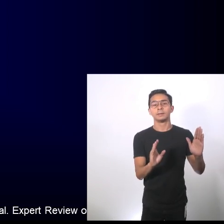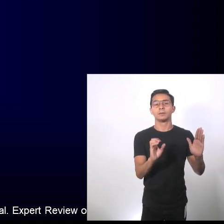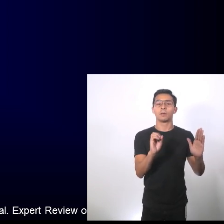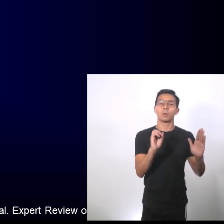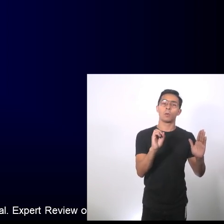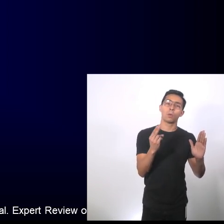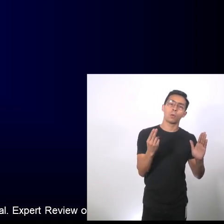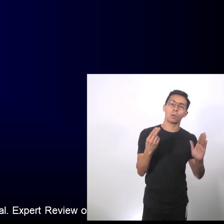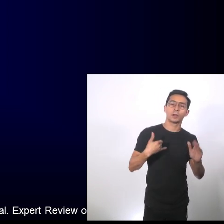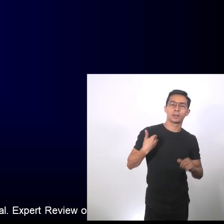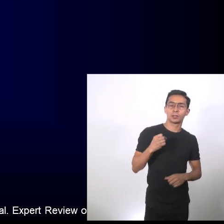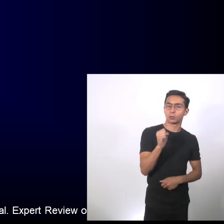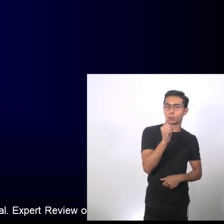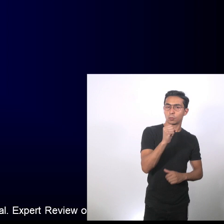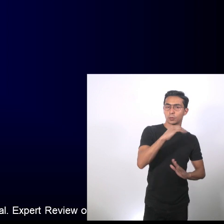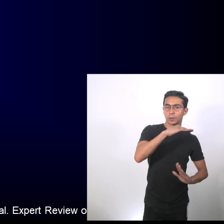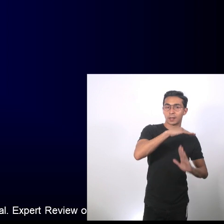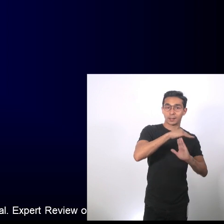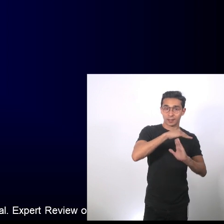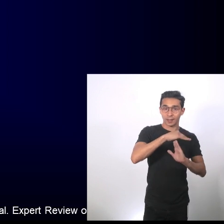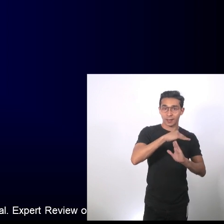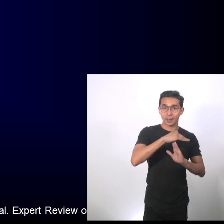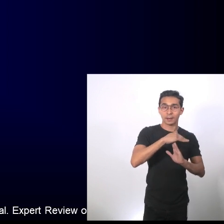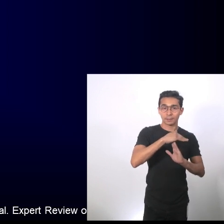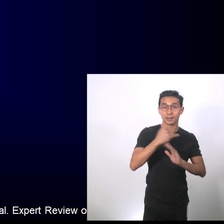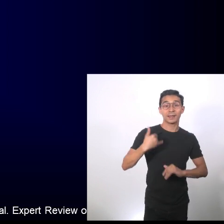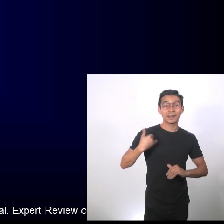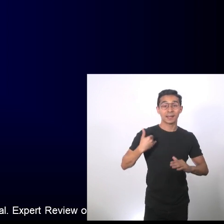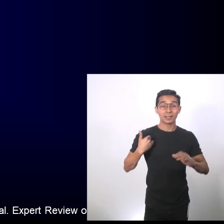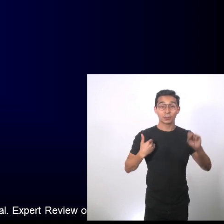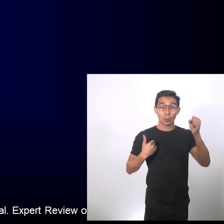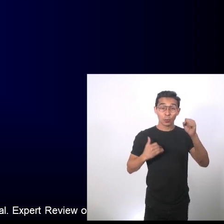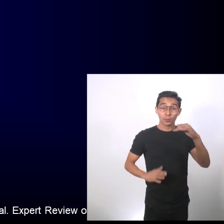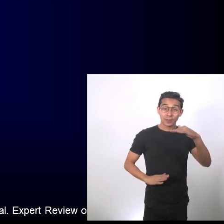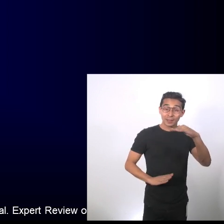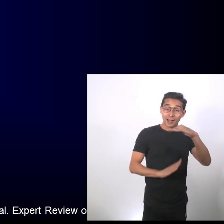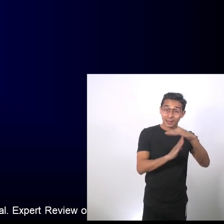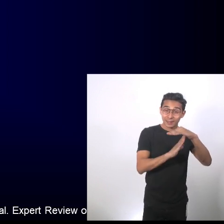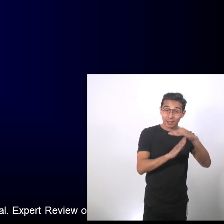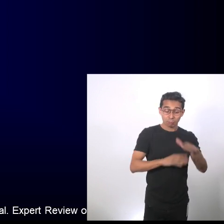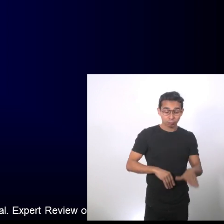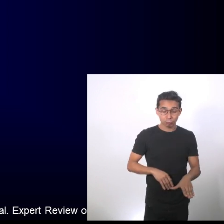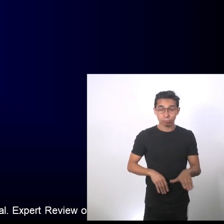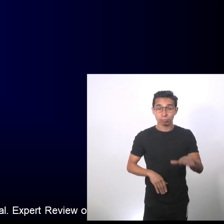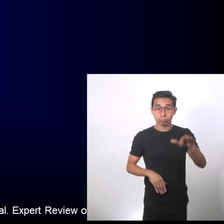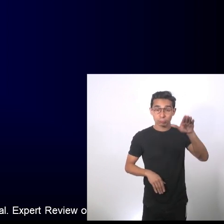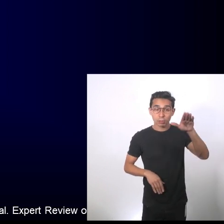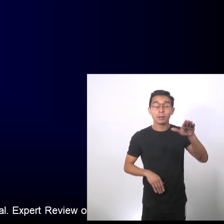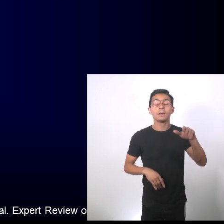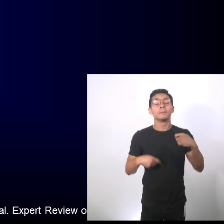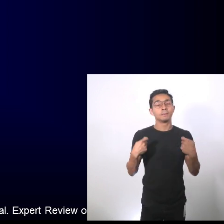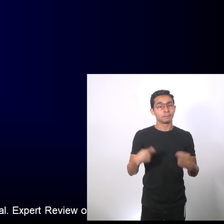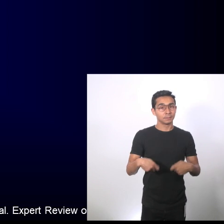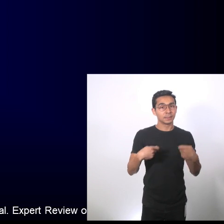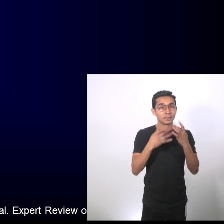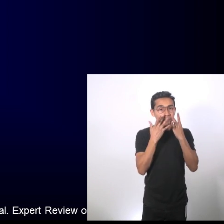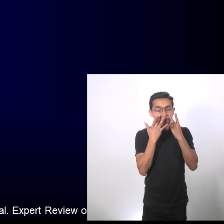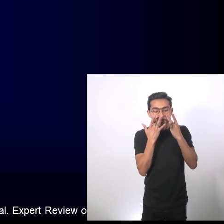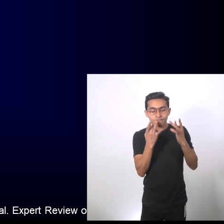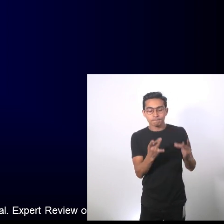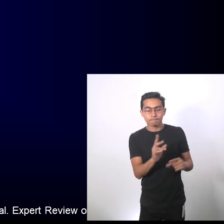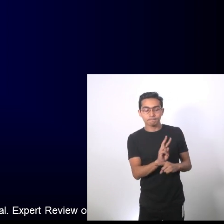de 8 anos de idade, então, os primeiros 8 anos de vida seriam, talvez, um período onde haja necessidade da gente ter mais